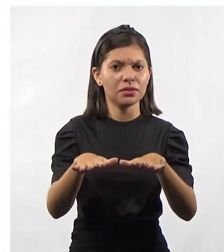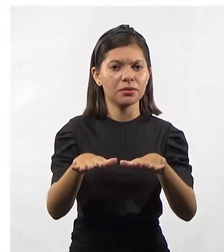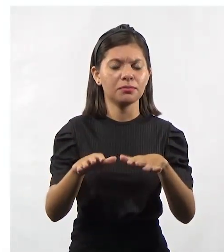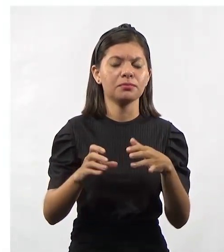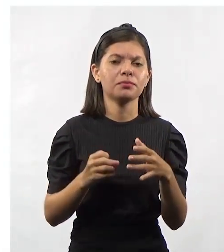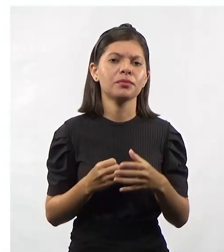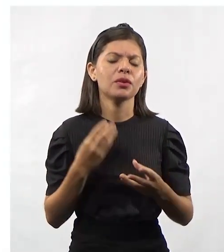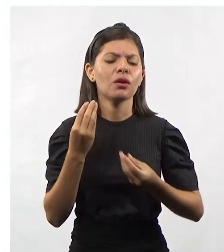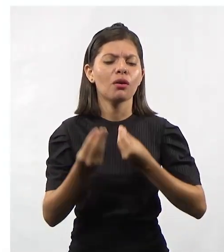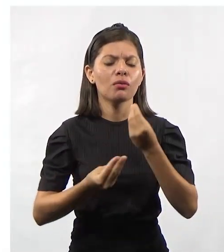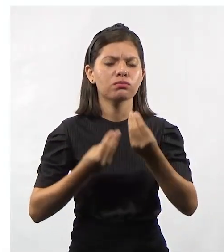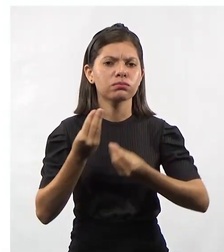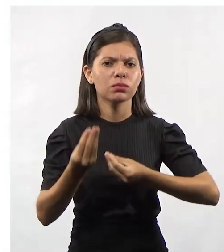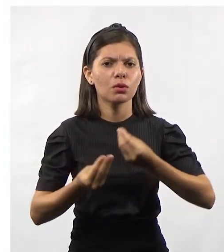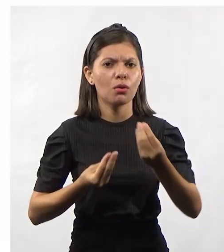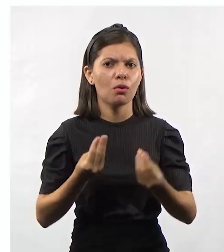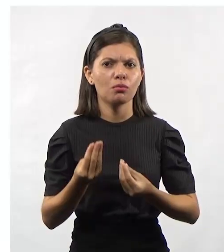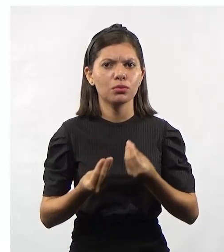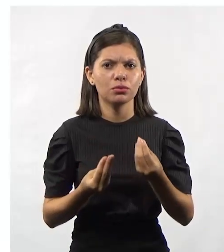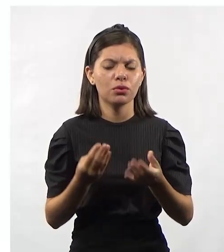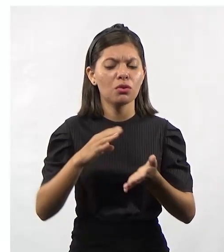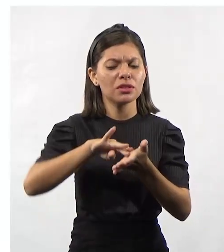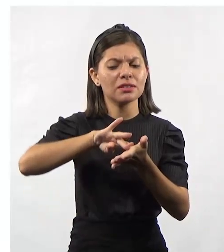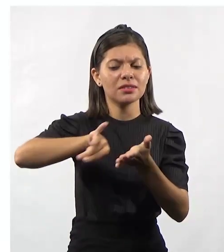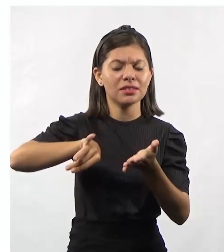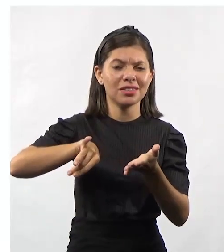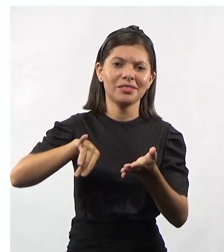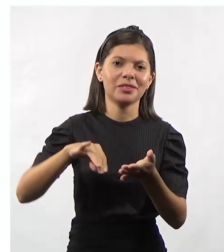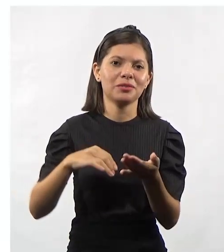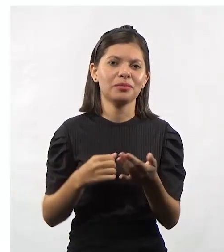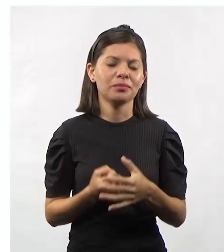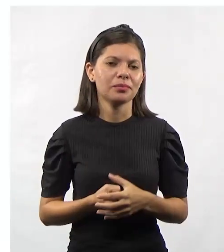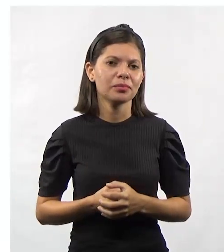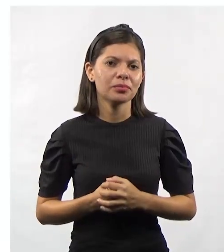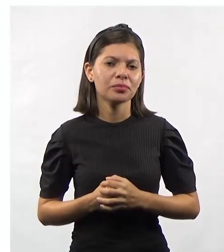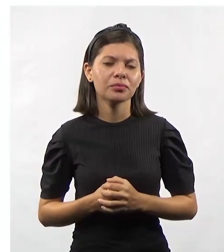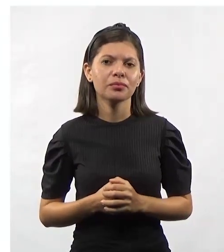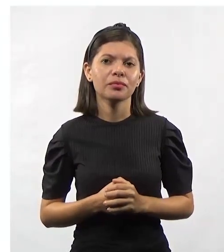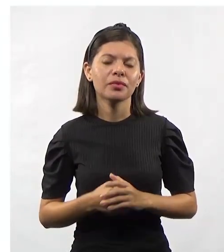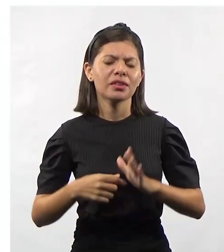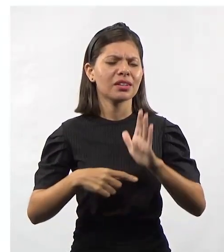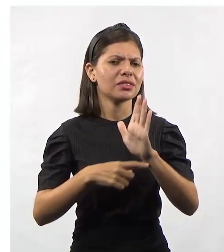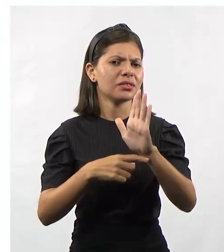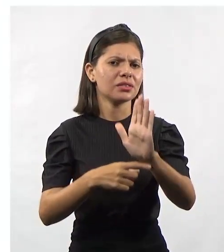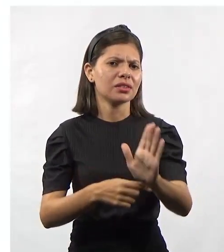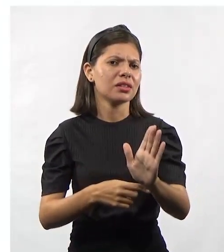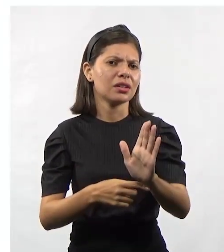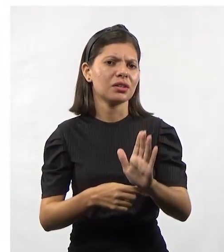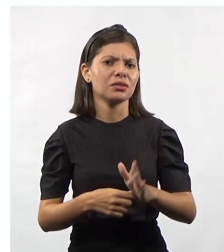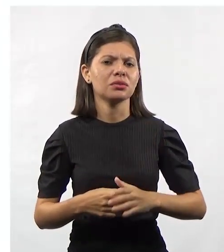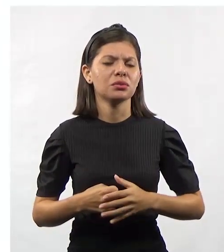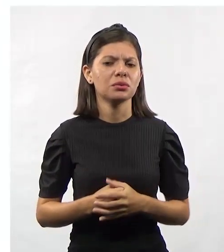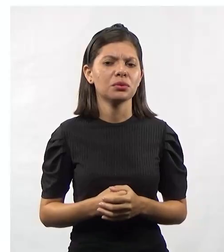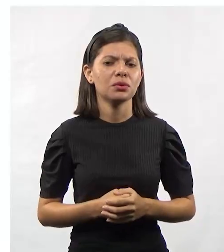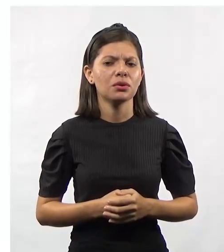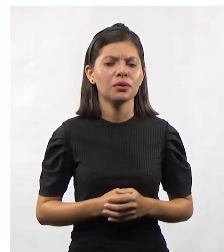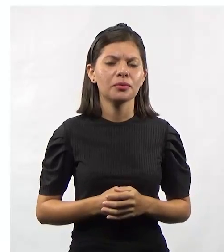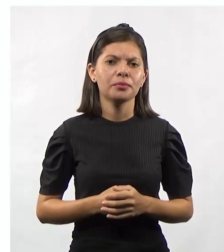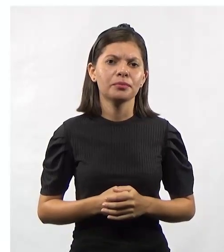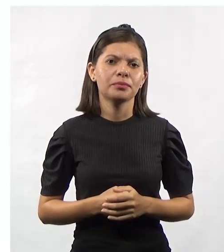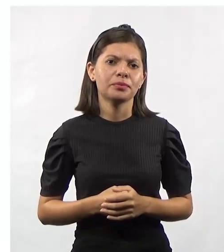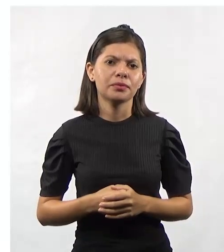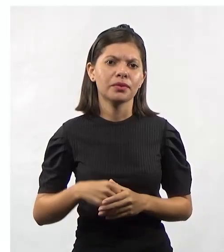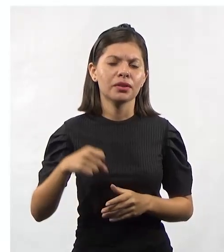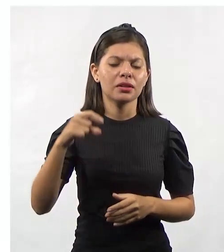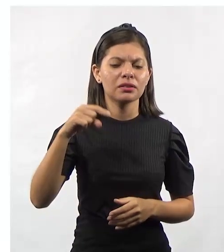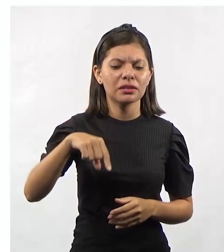sendo inclusiva ou nós estamos sendo exclusiva, né? Nós estamos combatendo as